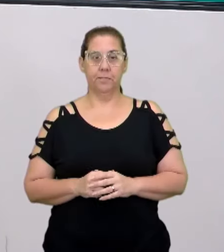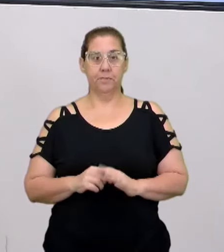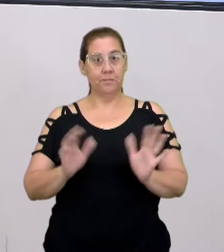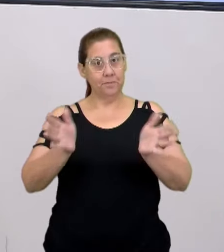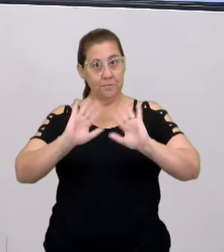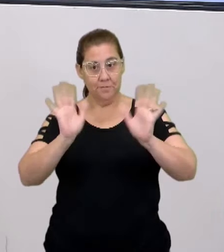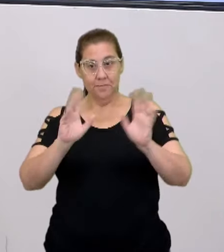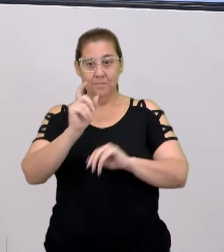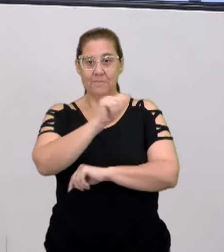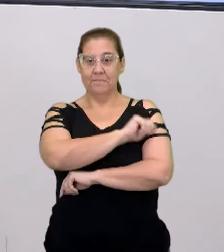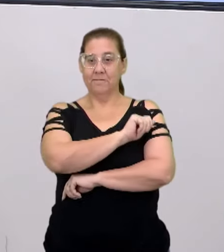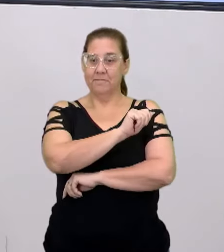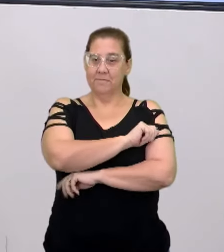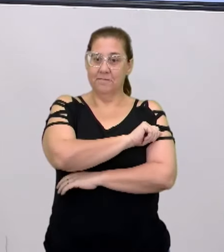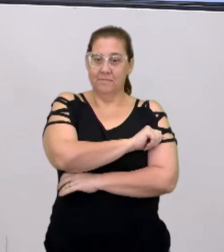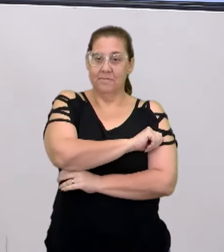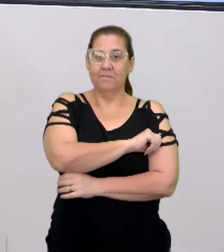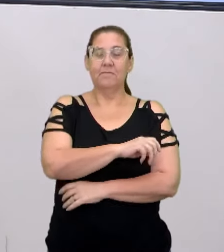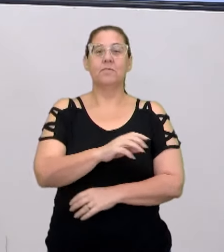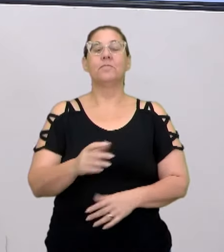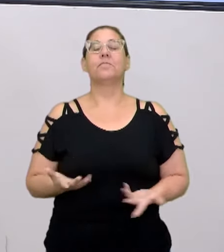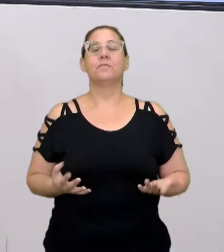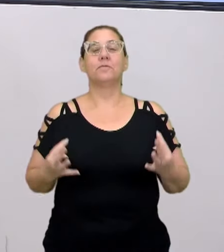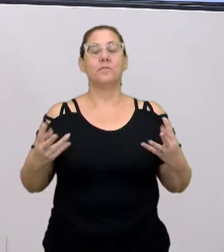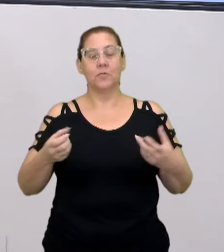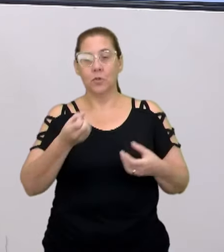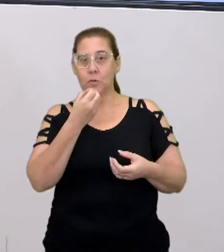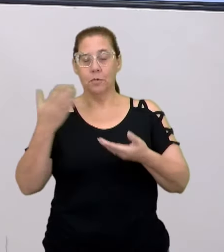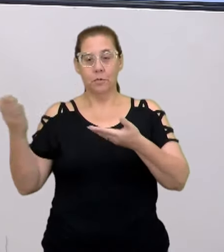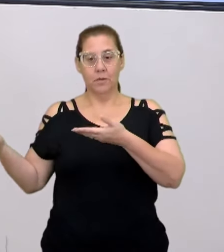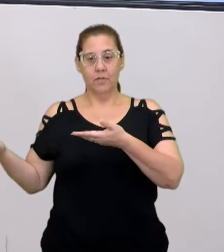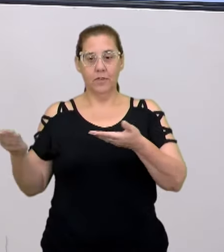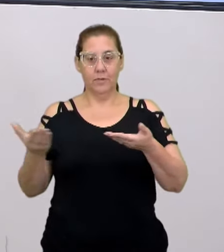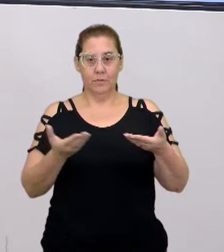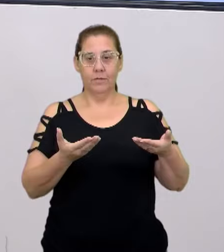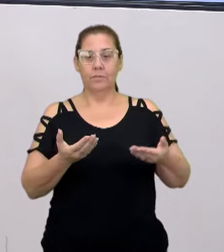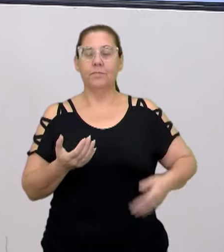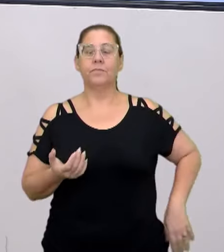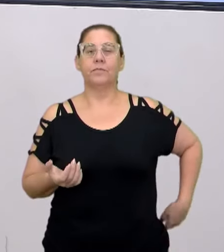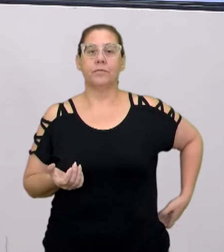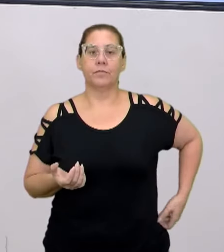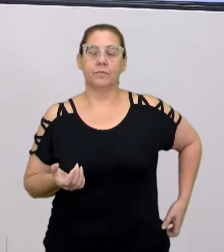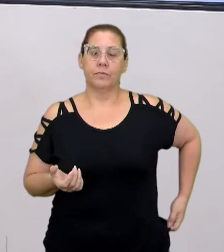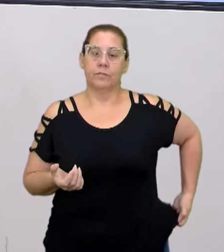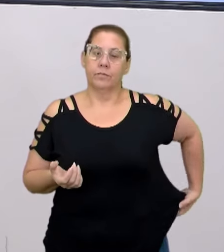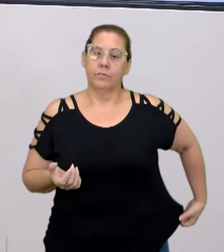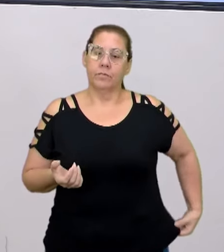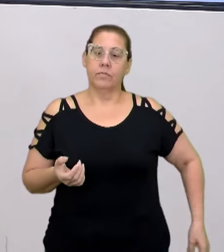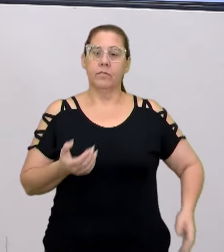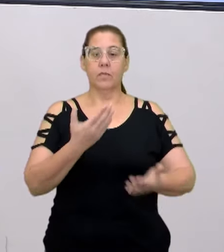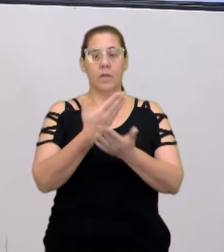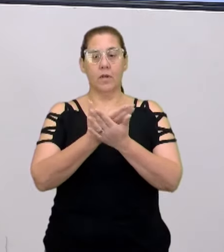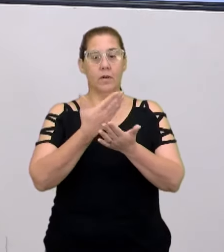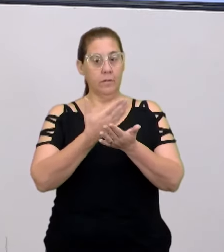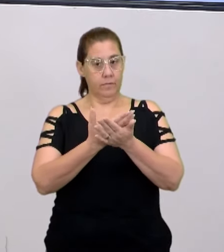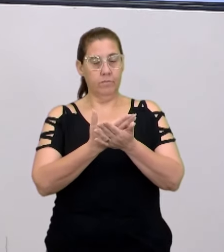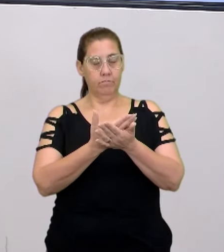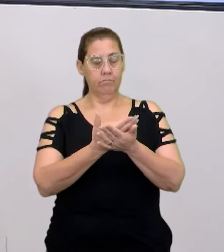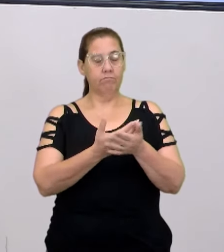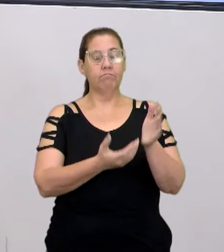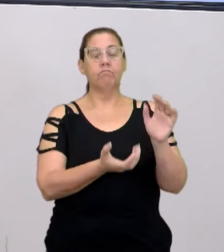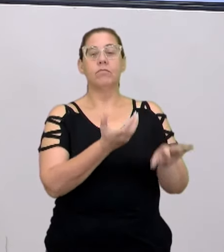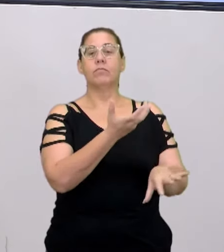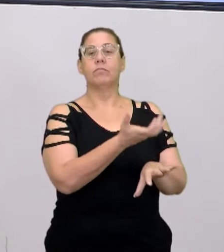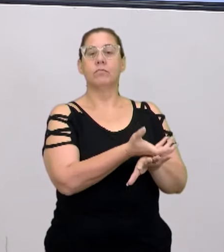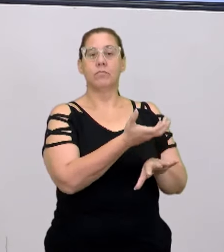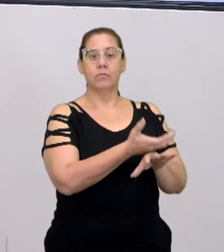Olá, alunos! Olá, estudantes! Sejam todos muito bem-vindos a mais uma aula do nosso componente